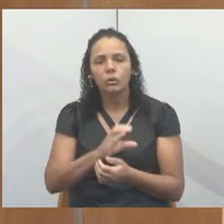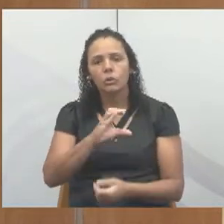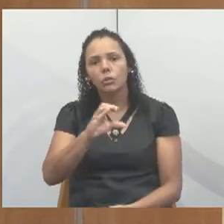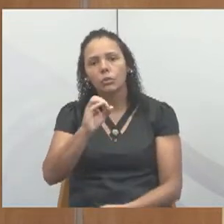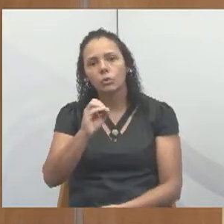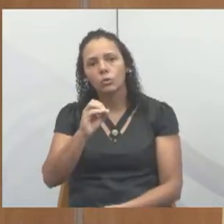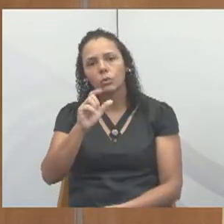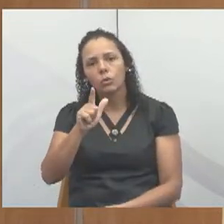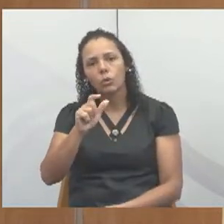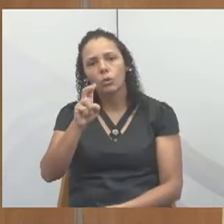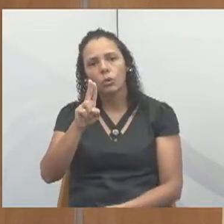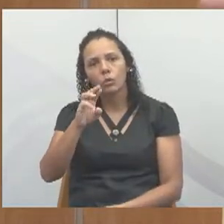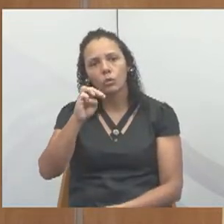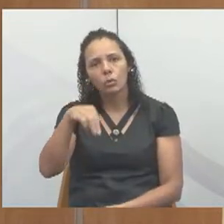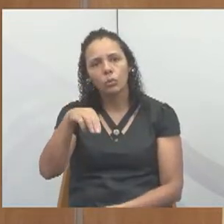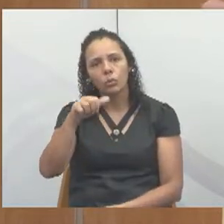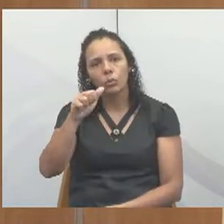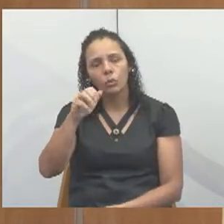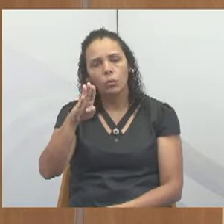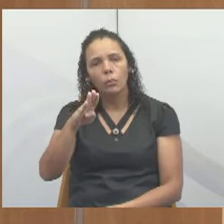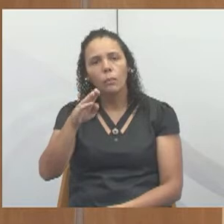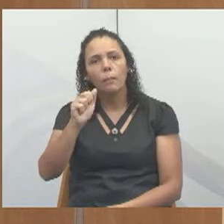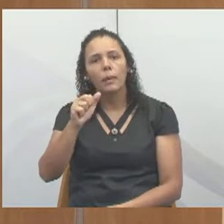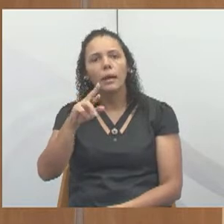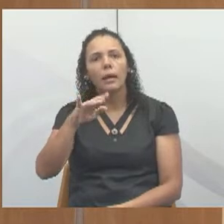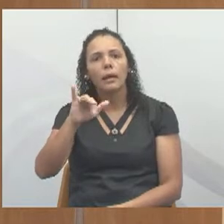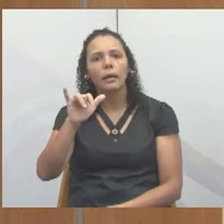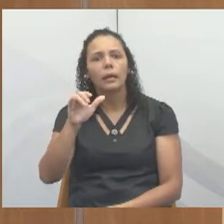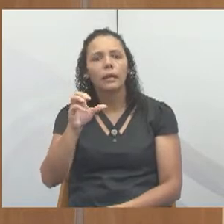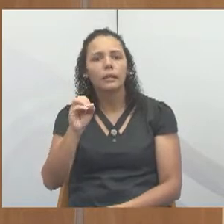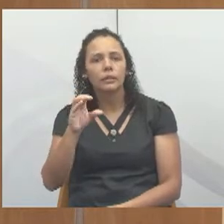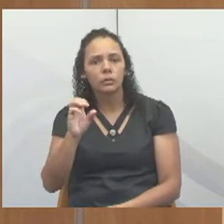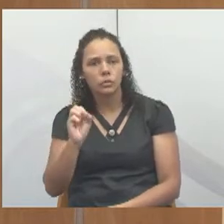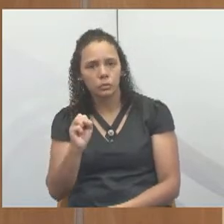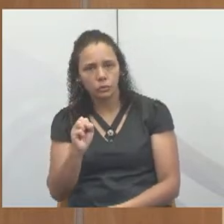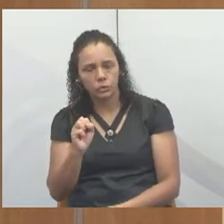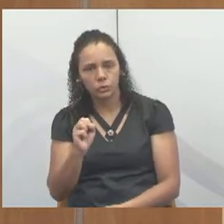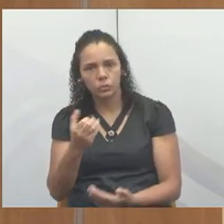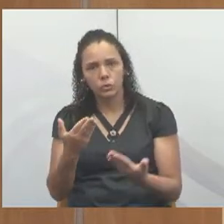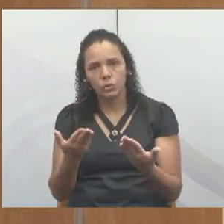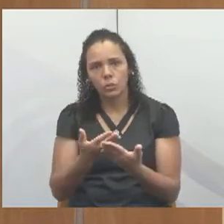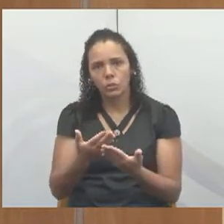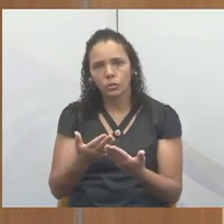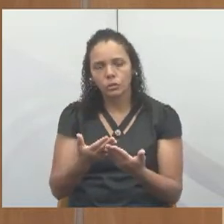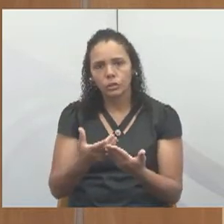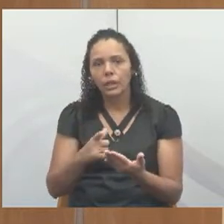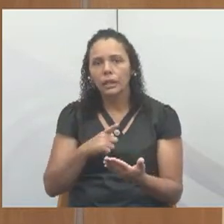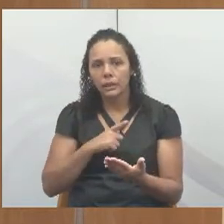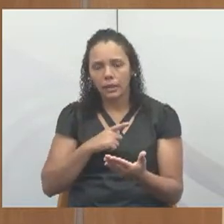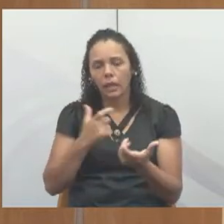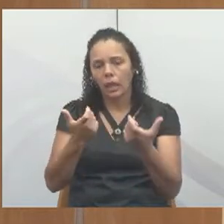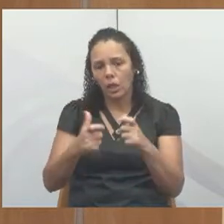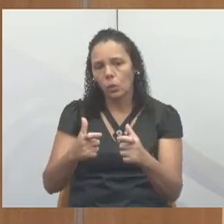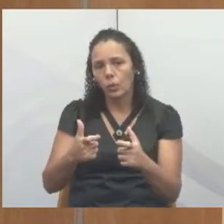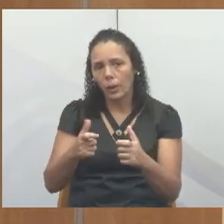para não deixar de atender o munícipe. Então, hoje não existe falta de vaga pela construção dos columbários, e